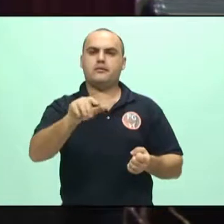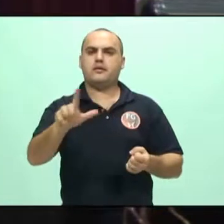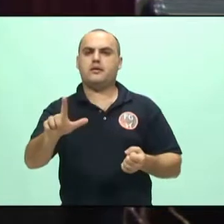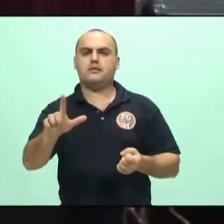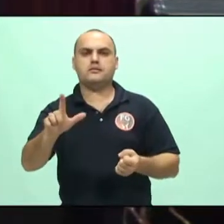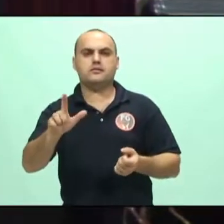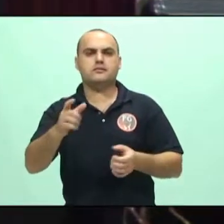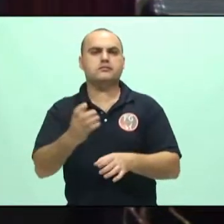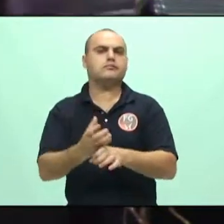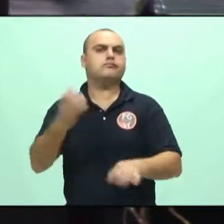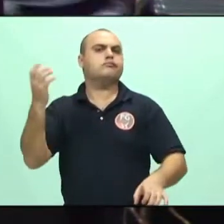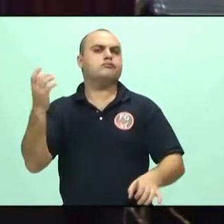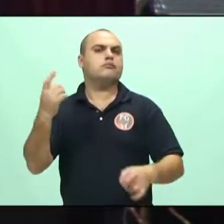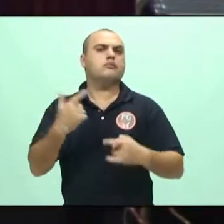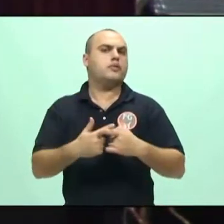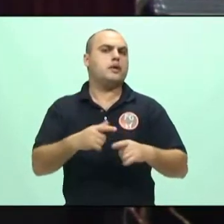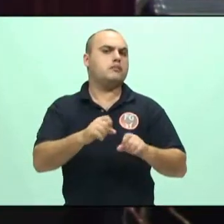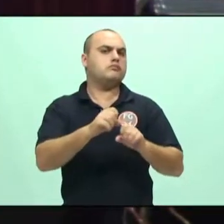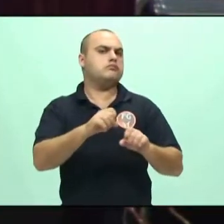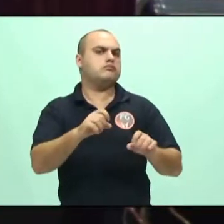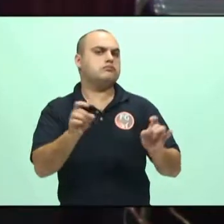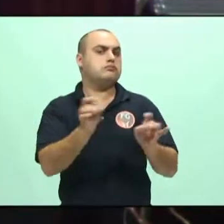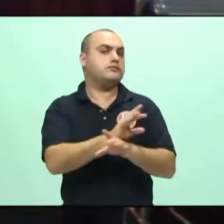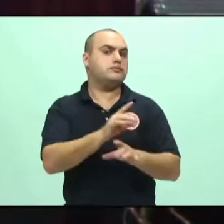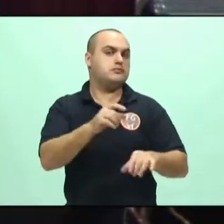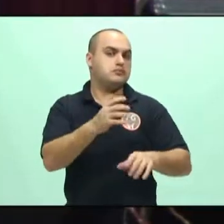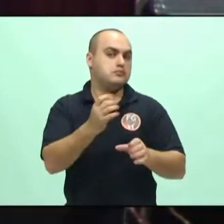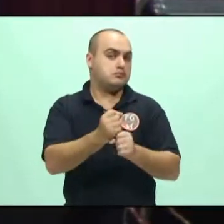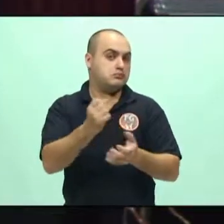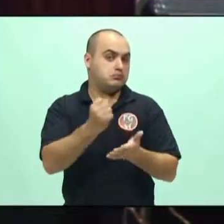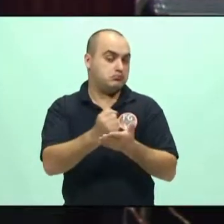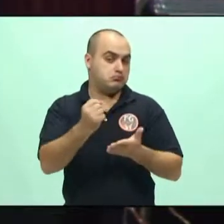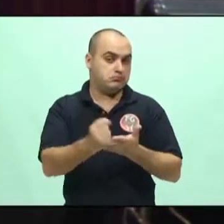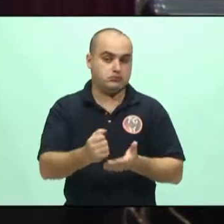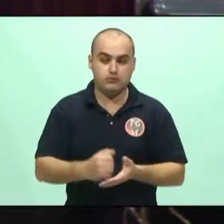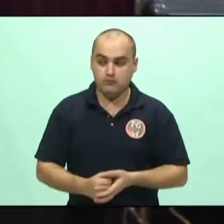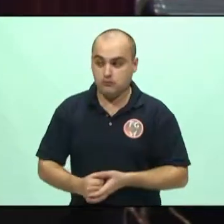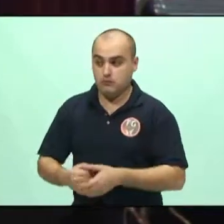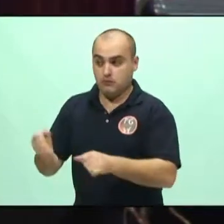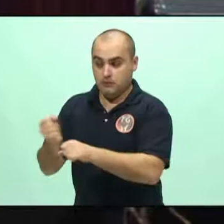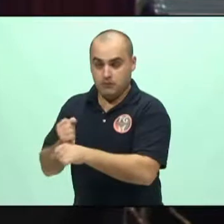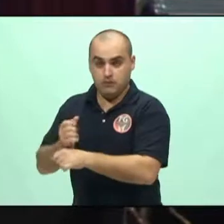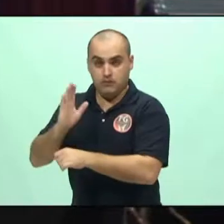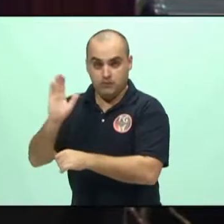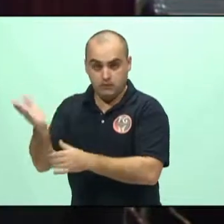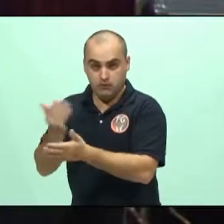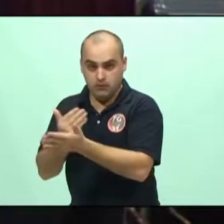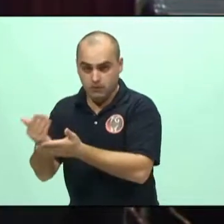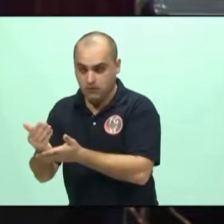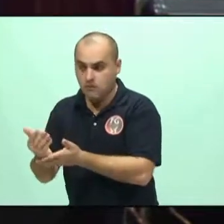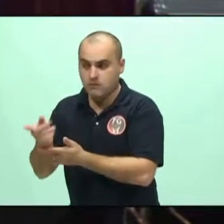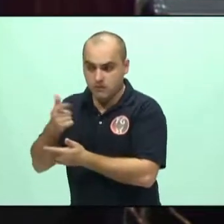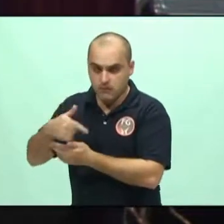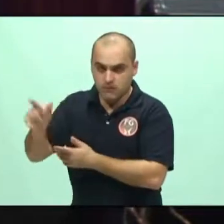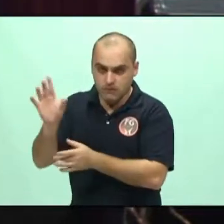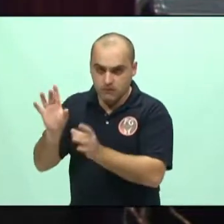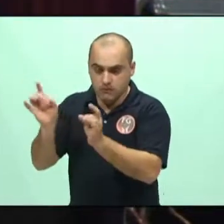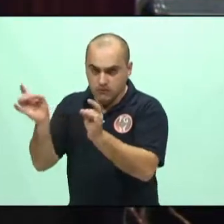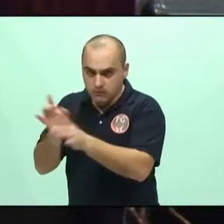dois as obras que já foram iniciadas serão finalizadas por esta Empreiteira